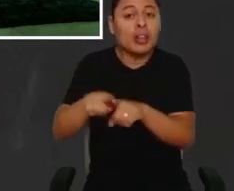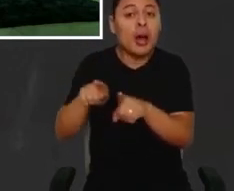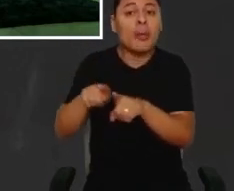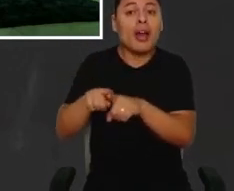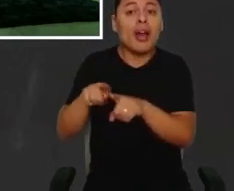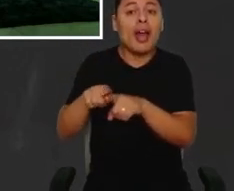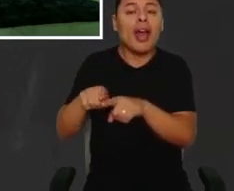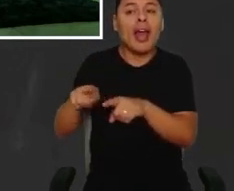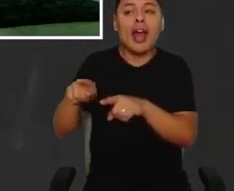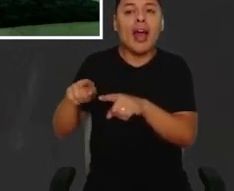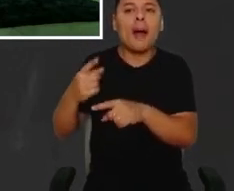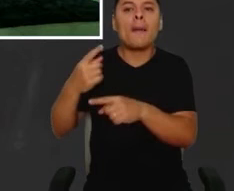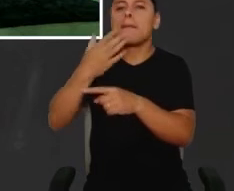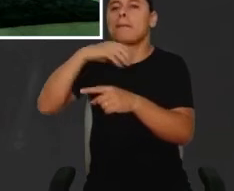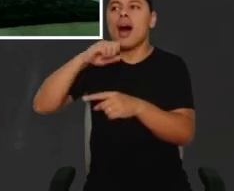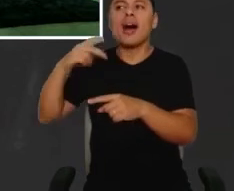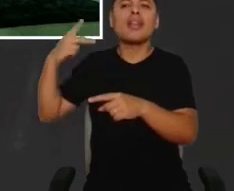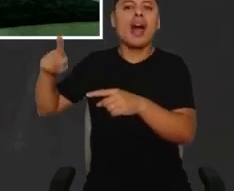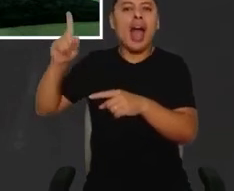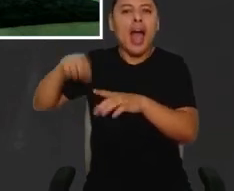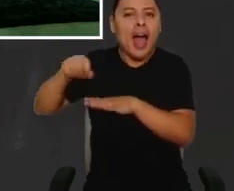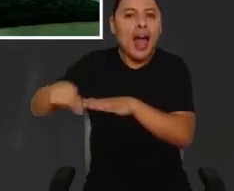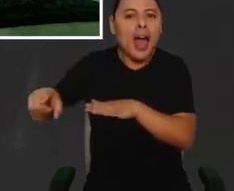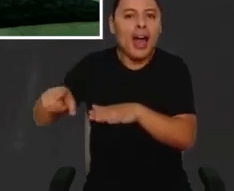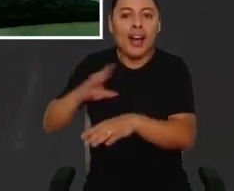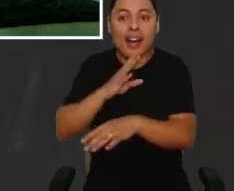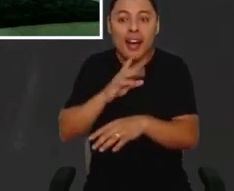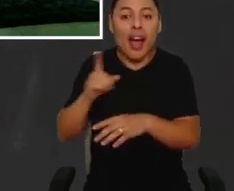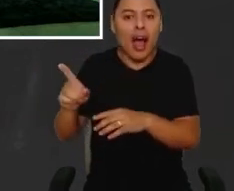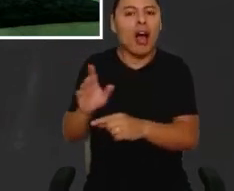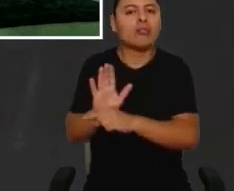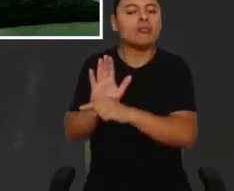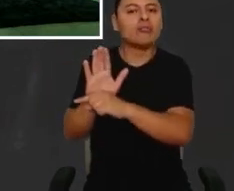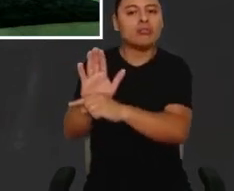diretoria, e ela não é remunerada, isso cria